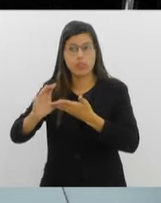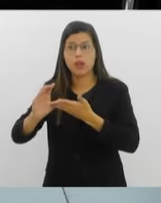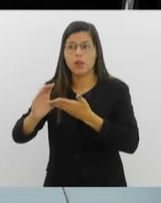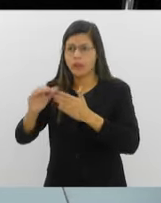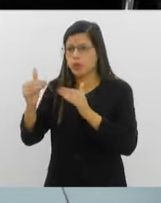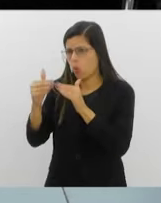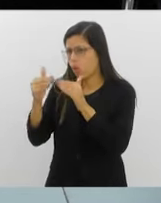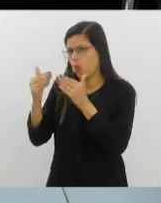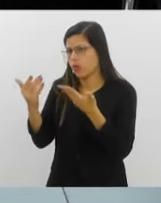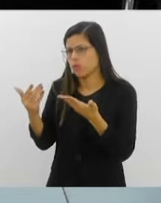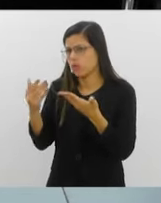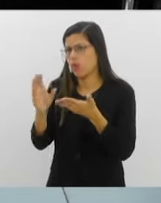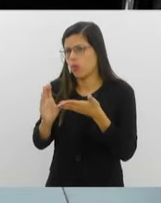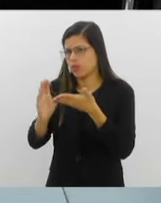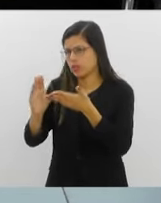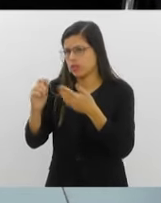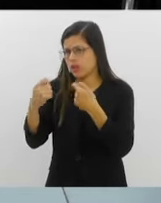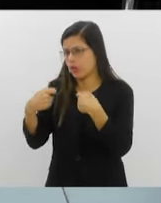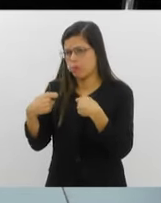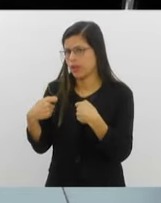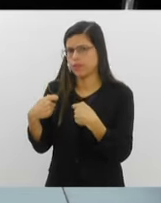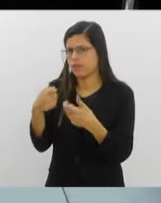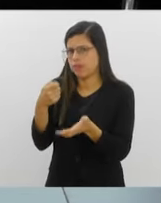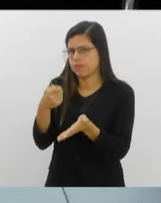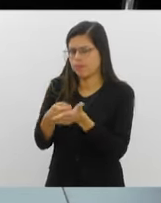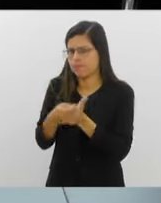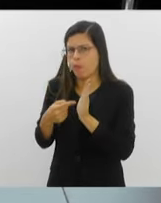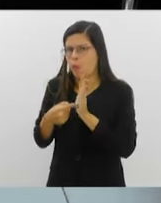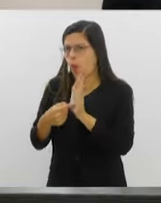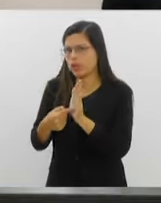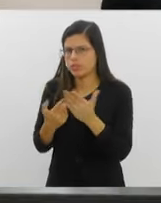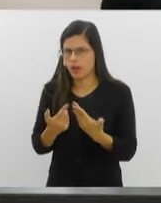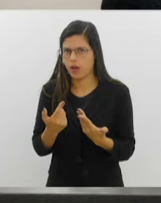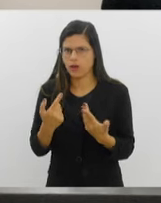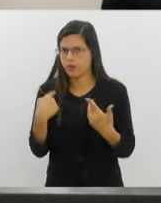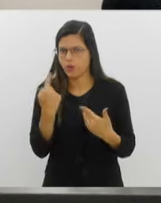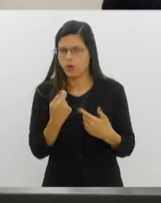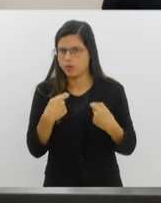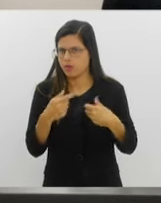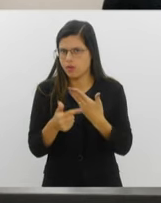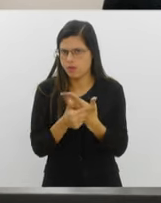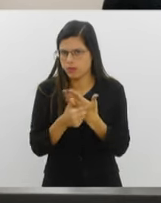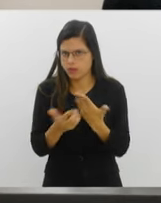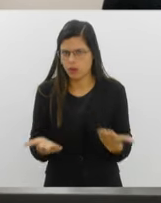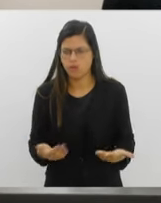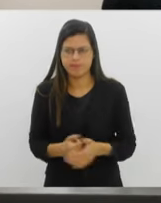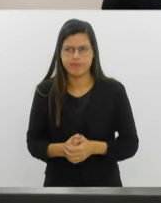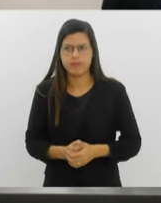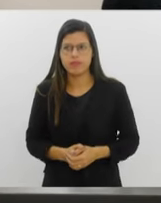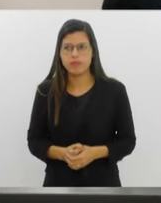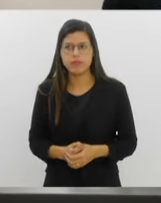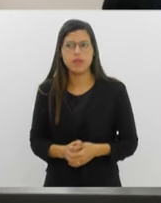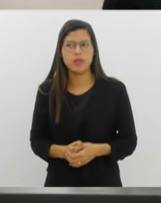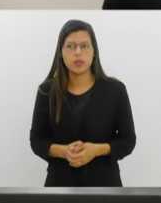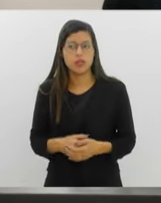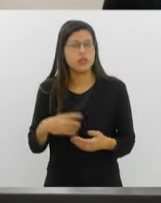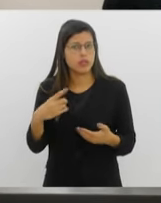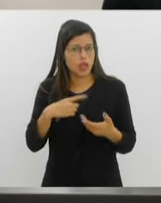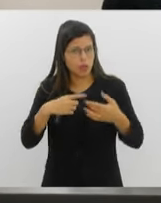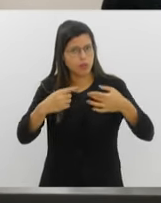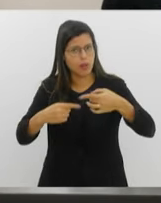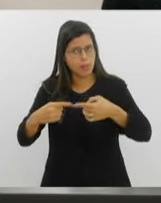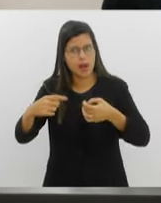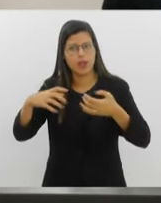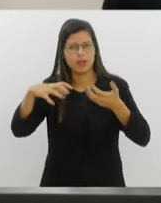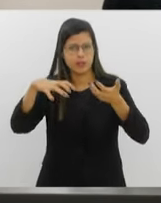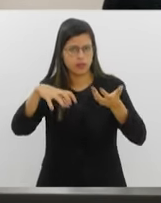que a gente deve fazer. Ele deve opinar. Porra. Tem um aspecto que, deputado Luiz Paulo, tem razão. De fato, há uma discussão em âmbito nacional, que já foi